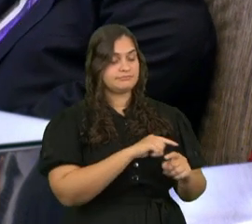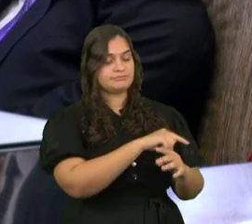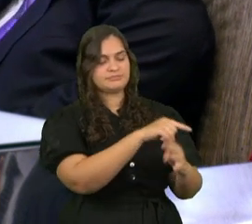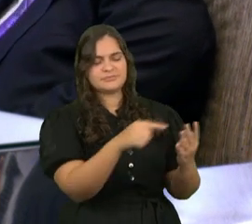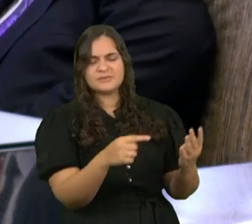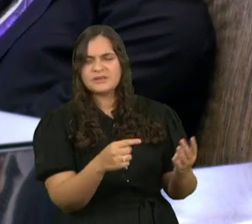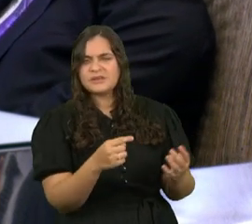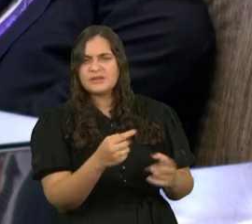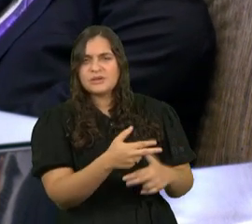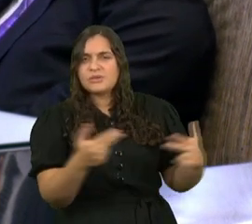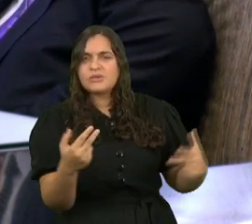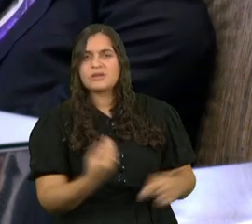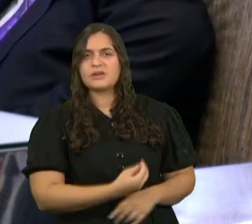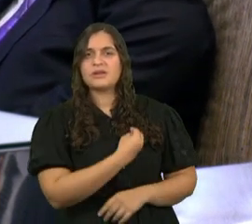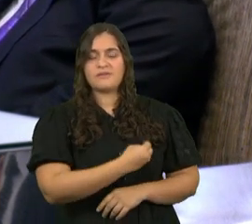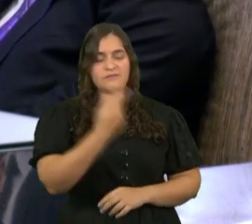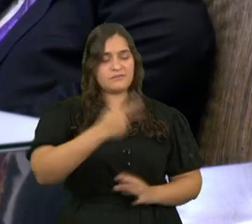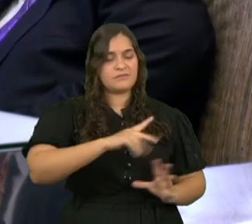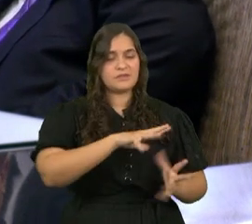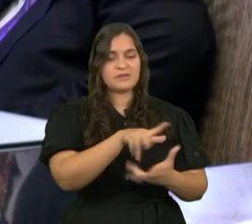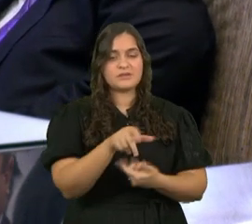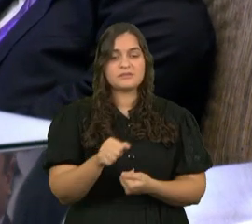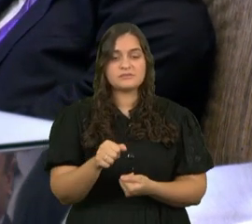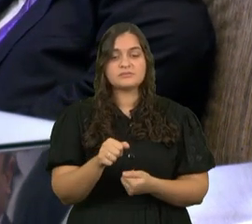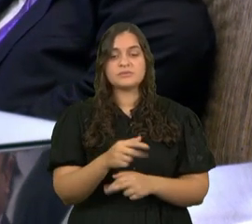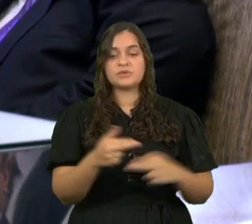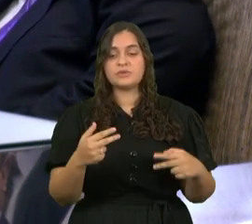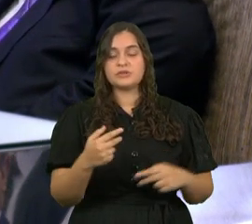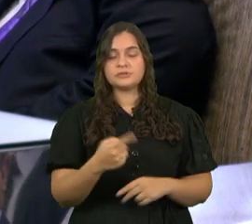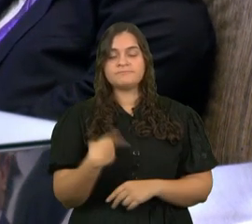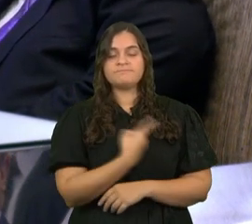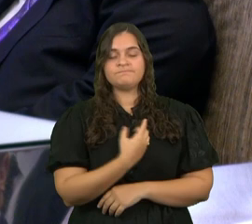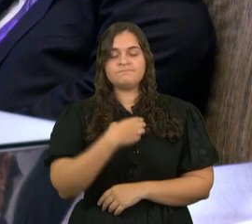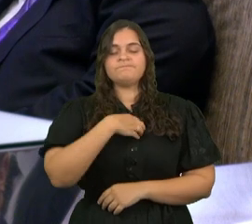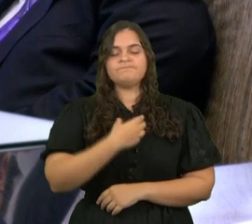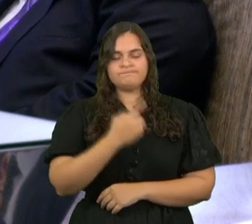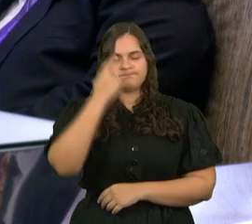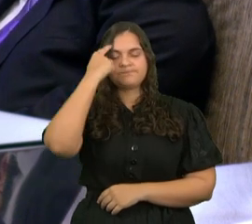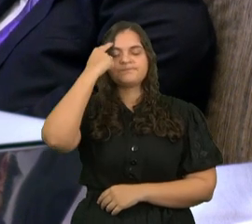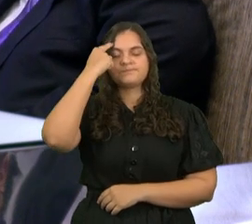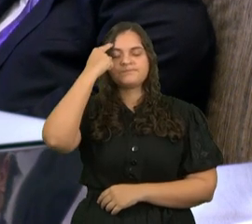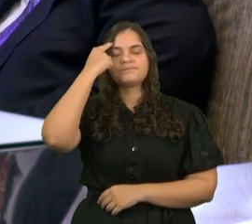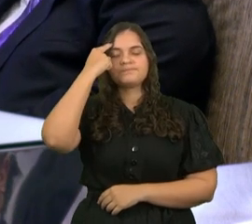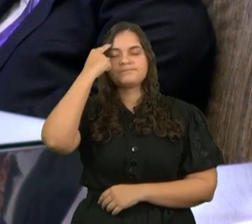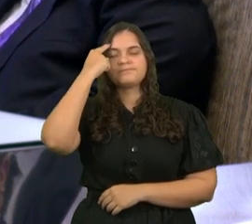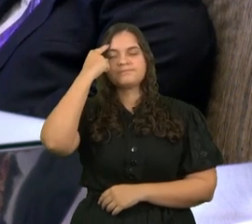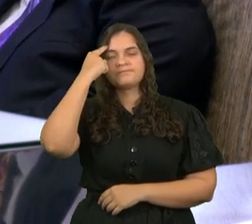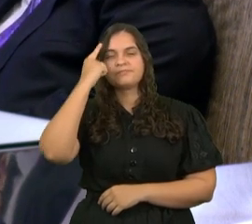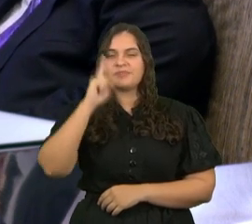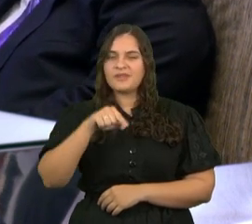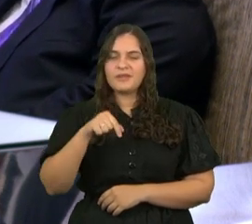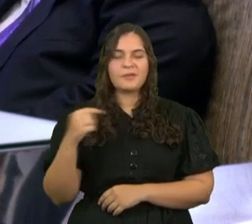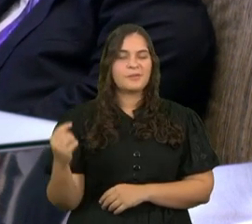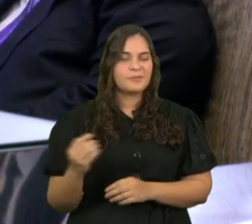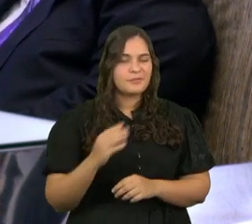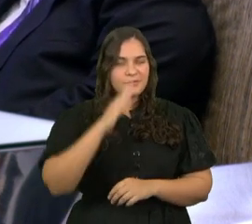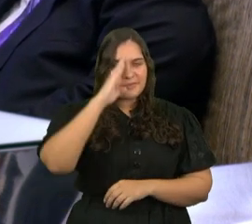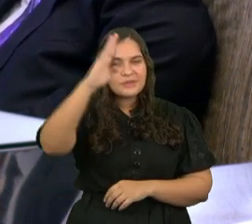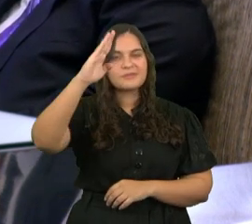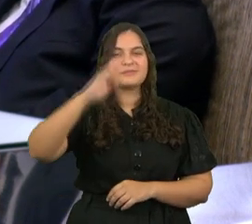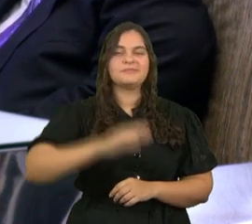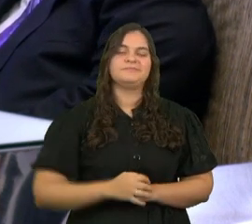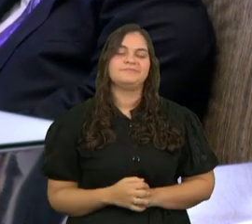material. Há coisas que ficaram gravadas na nossa mente. E eu acho que isso é o bem maior que a gente